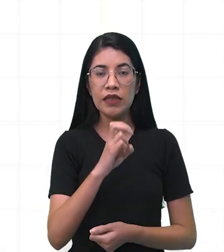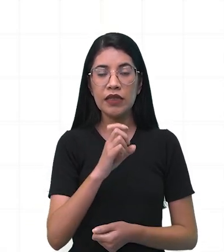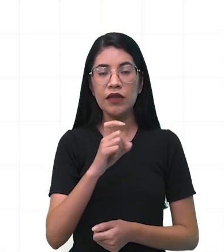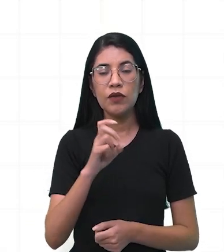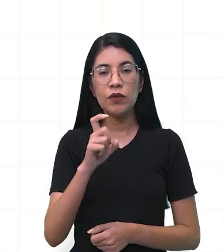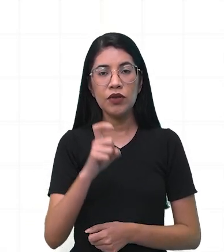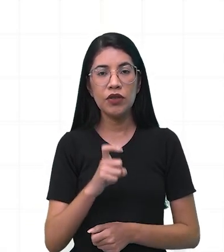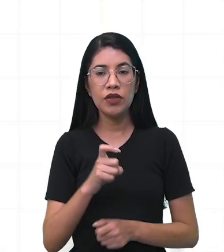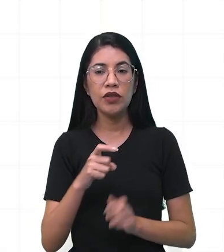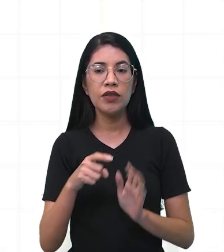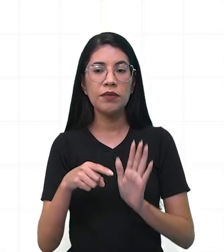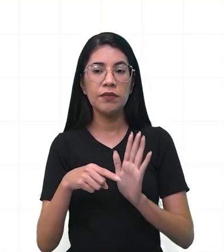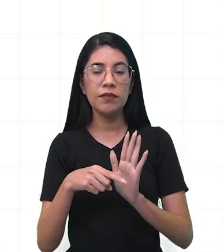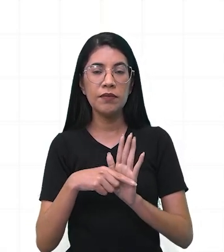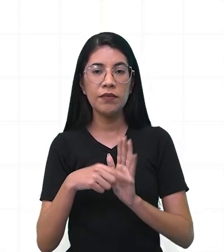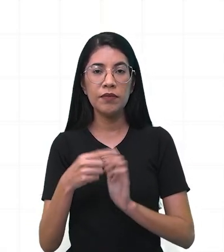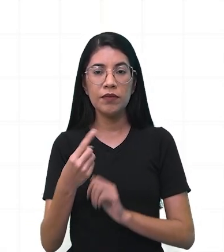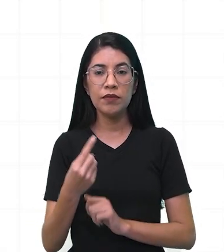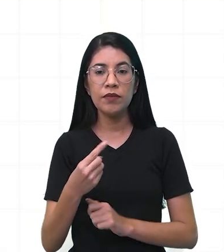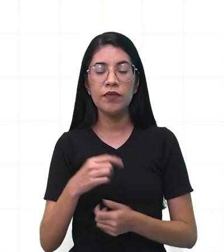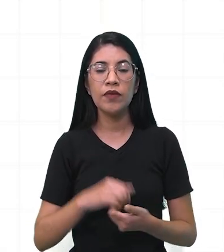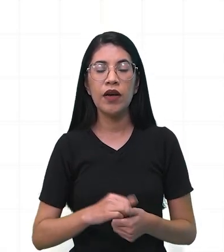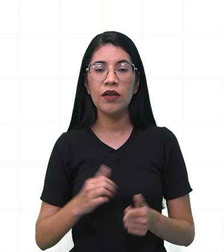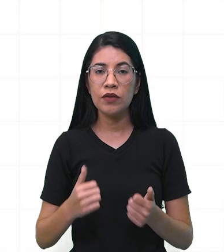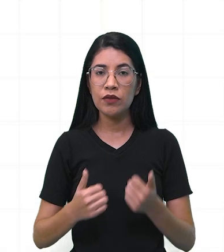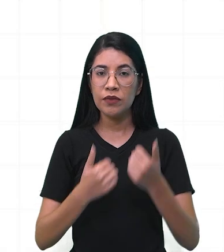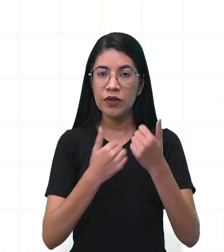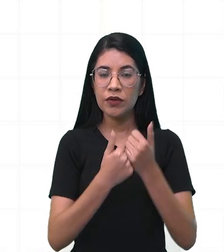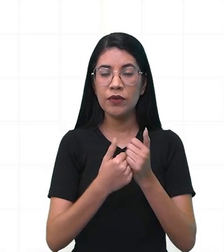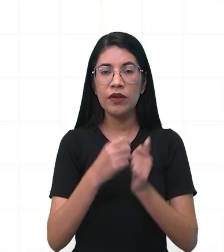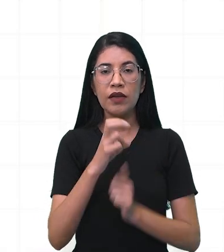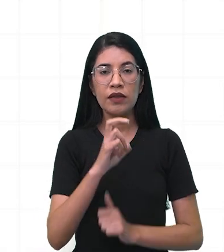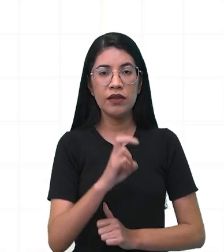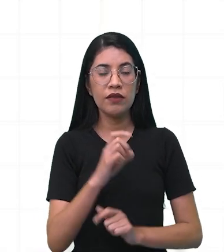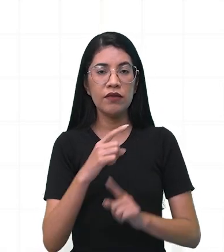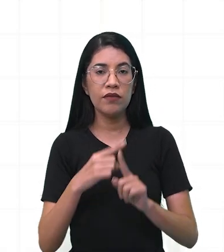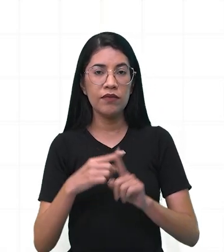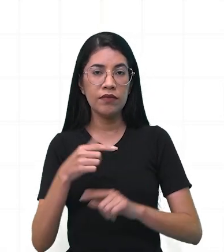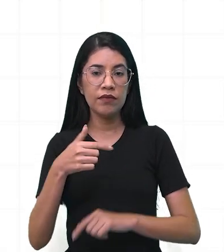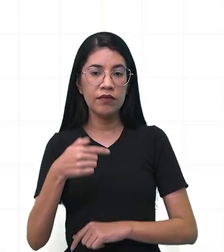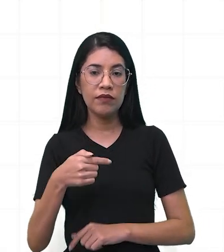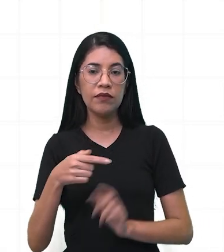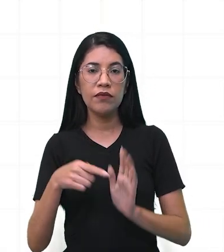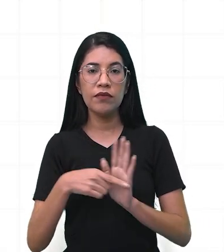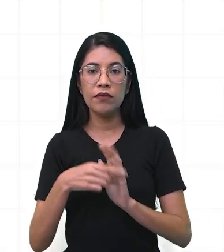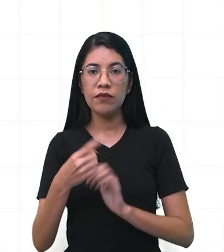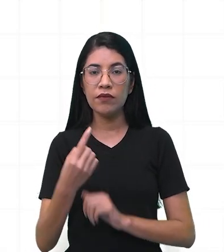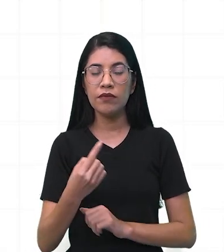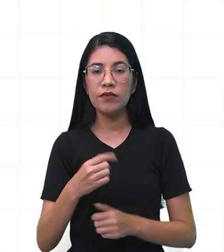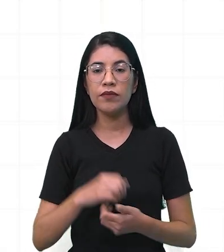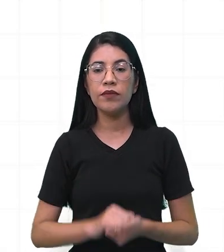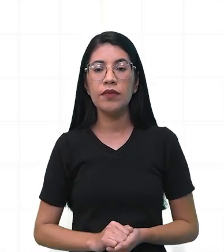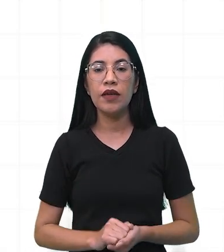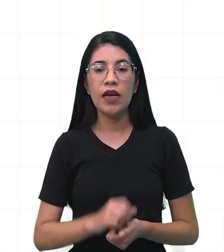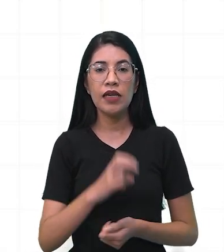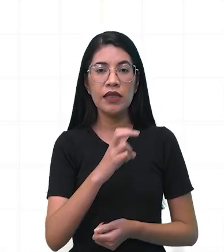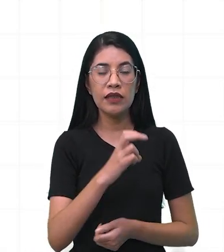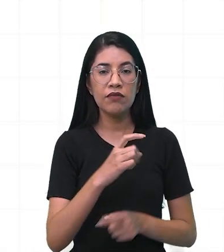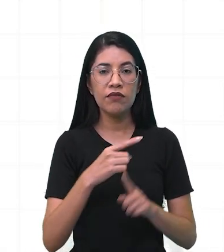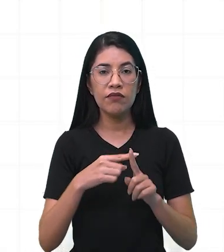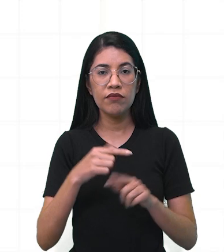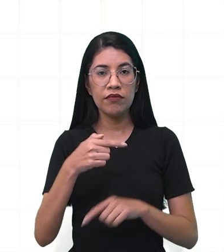vai ser 5 vezes 7 menos 1. 5 vezes 7 é 35.